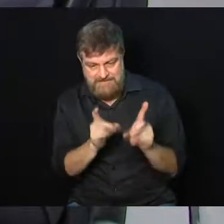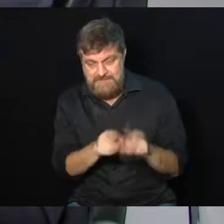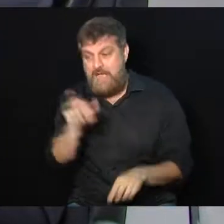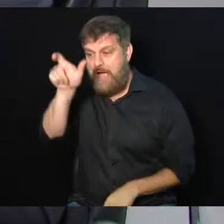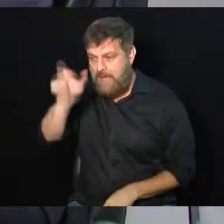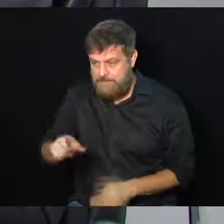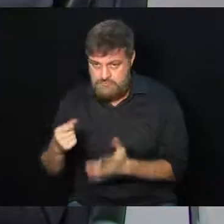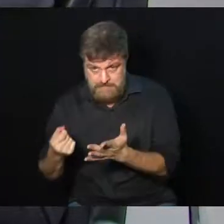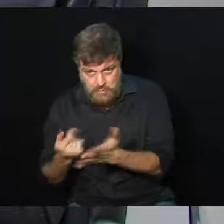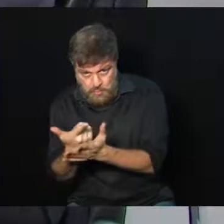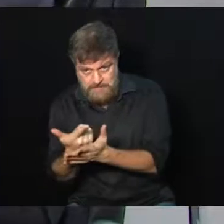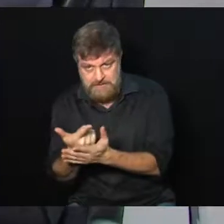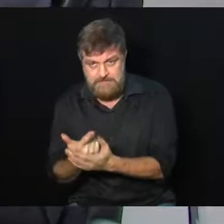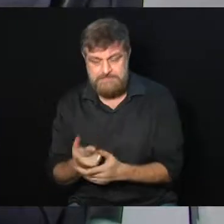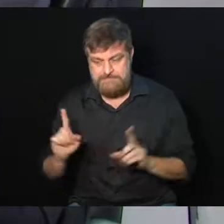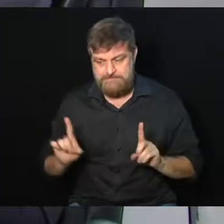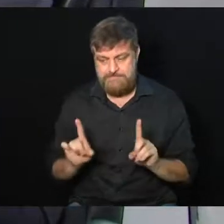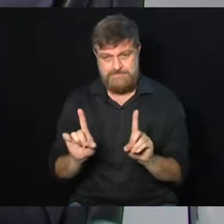os compradores.